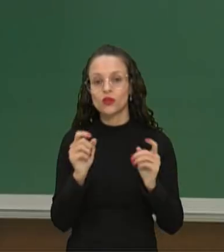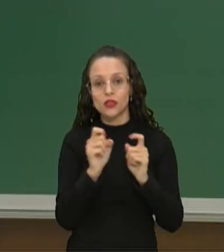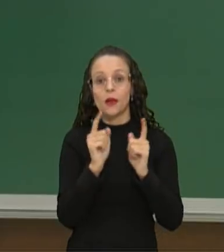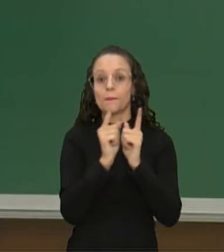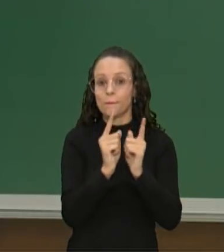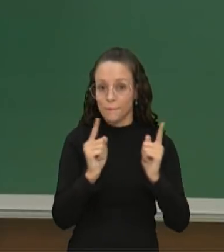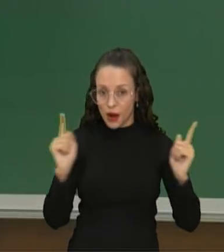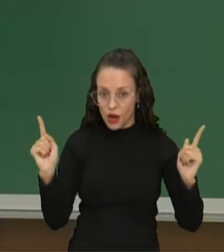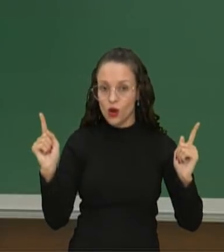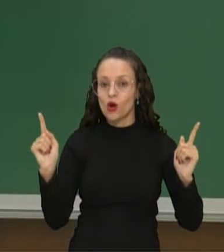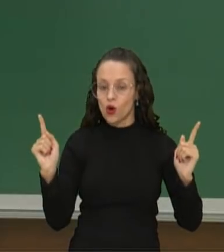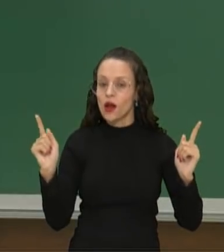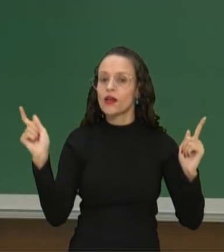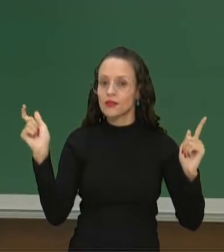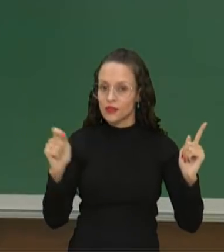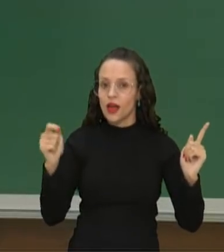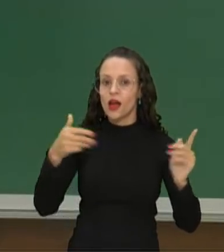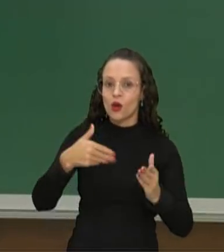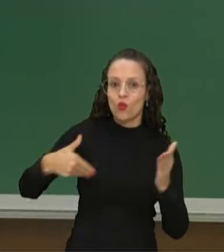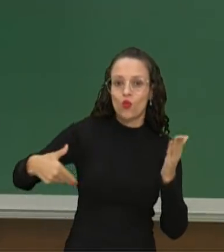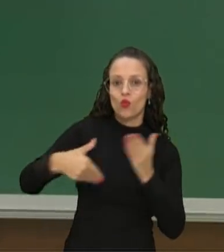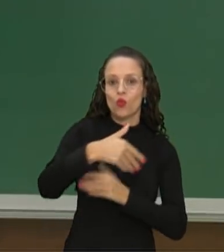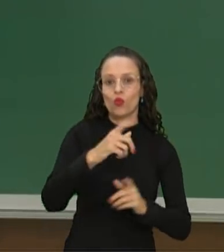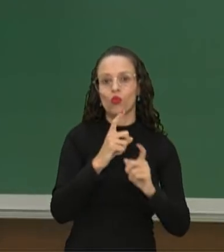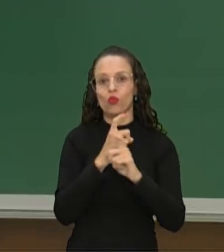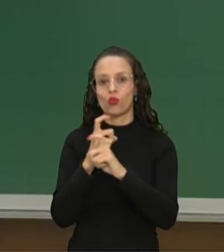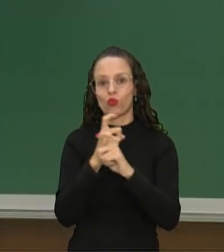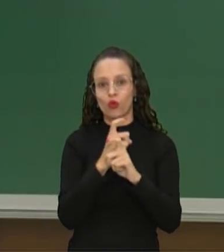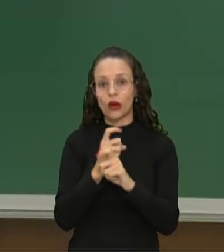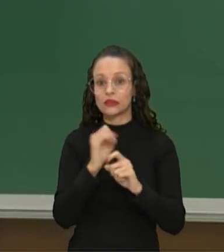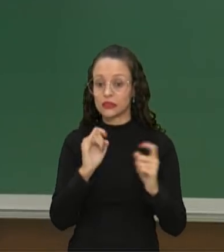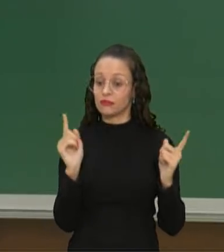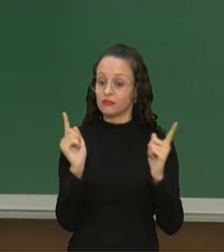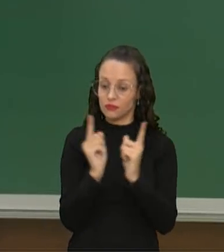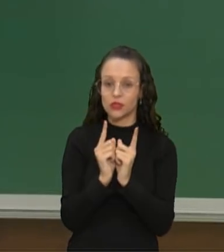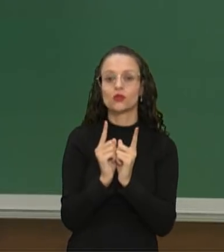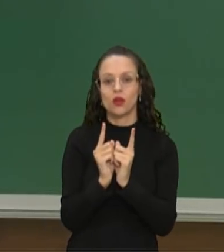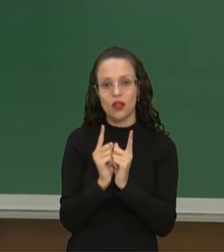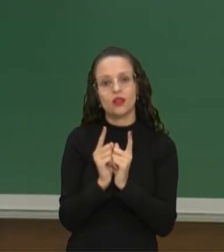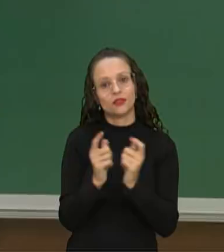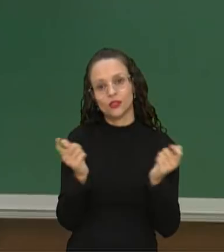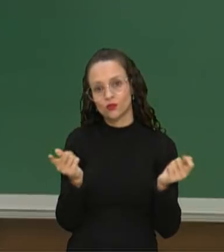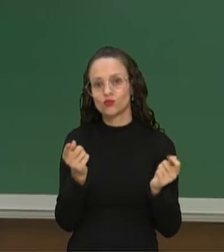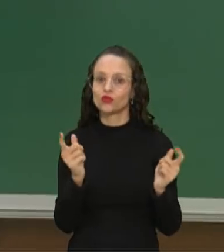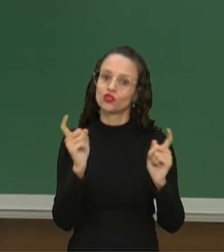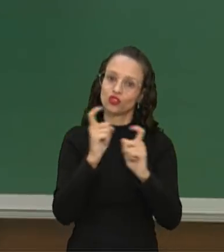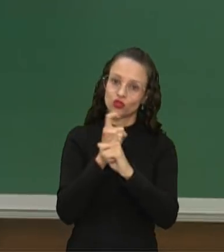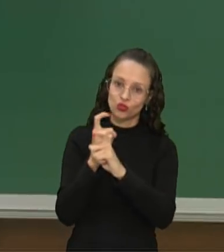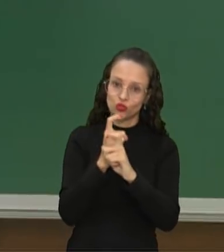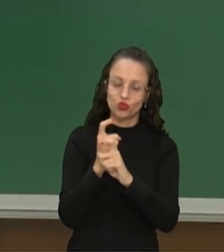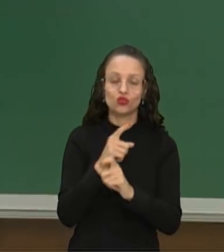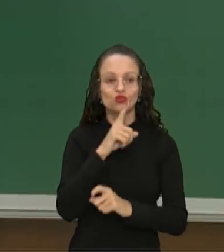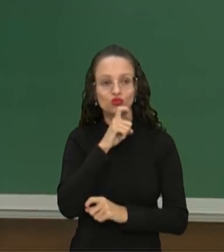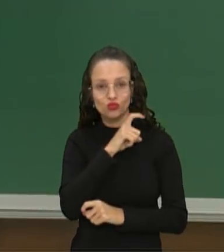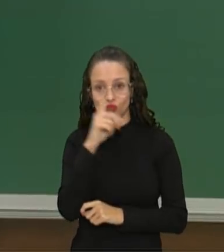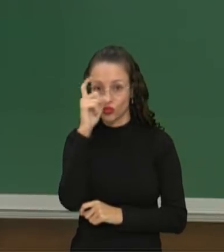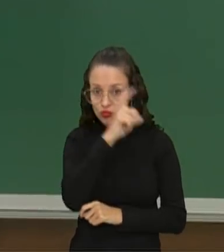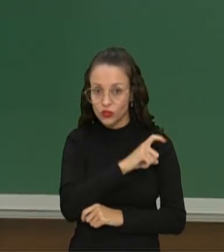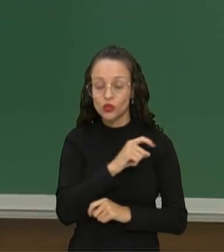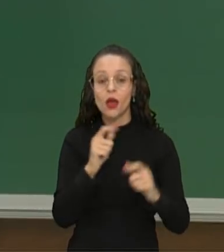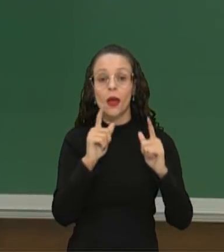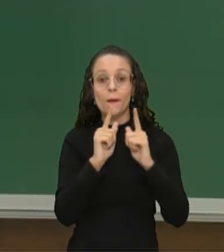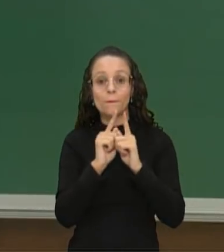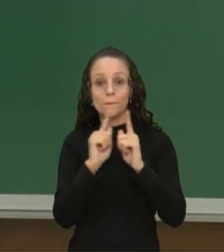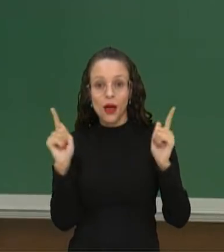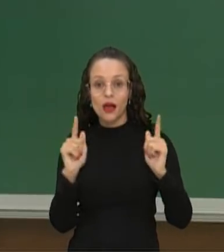maior a distância, maior é a chance de ocorrer o crossing over. Quanto menor a distância, menor é a chance. Ó. Então, está mostrando isso aqui. Ó. Eu tenho mais chance